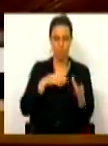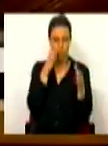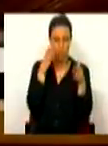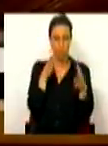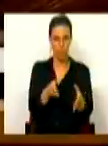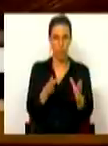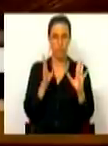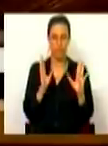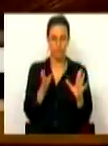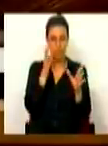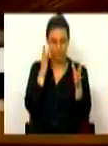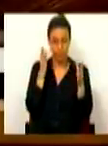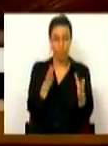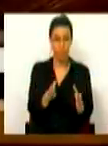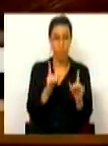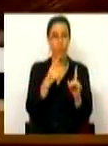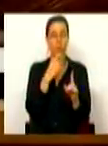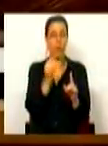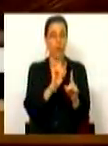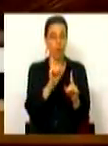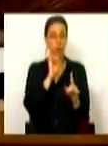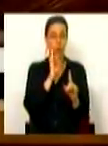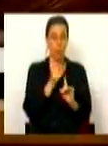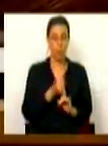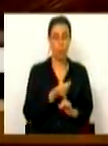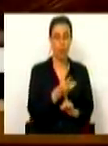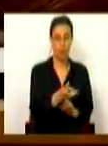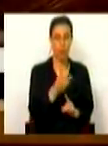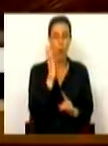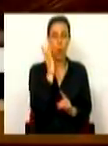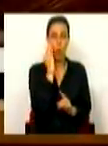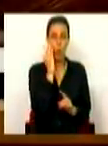nossas atenções não tanto na quantidade